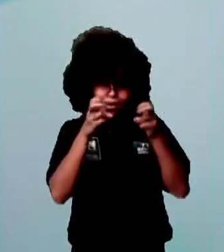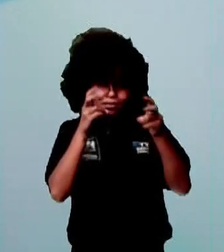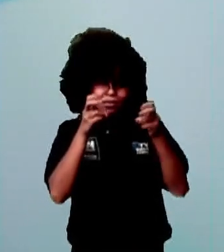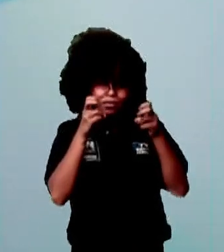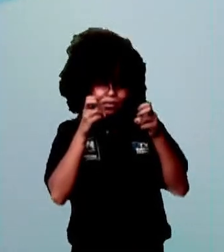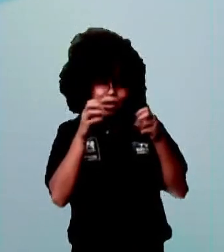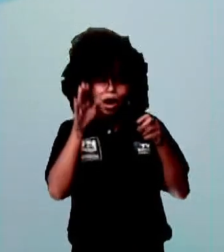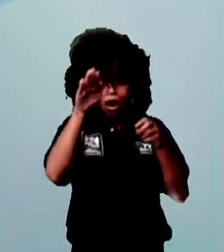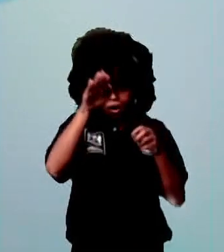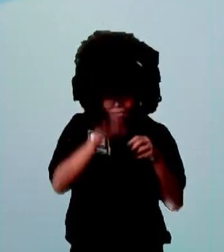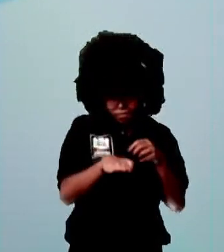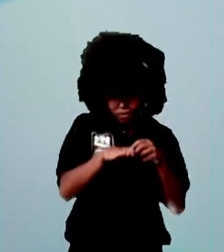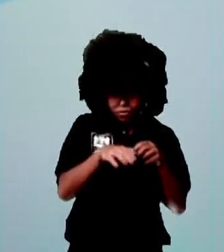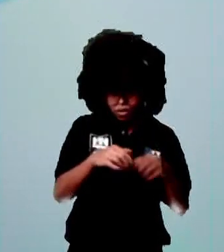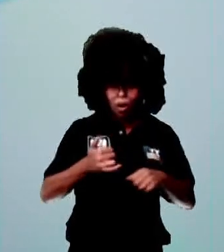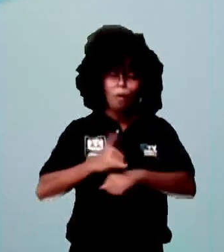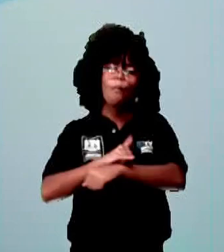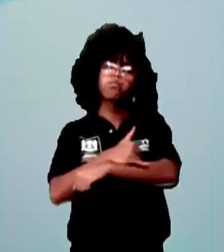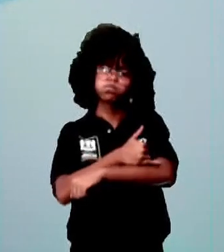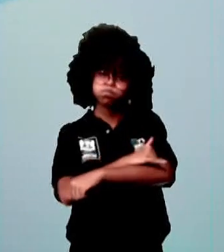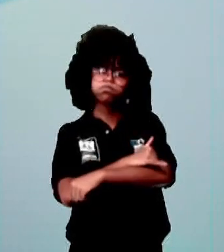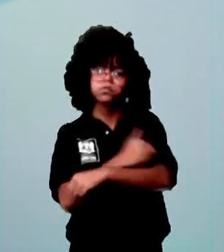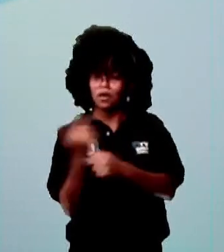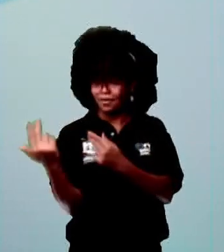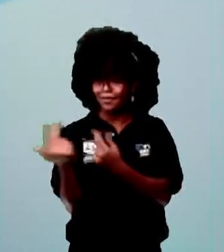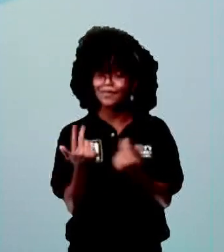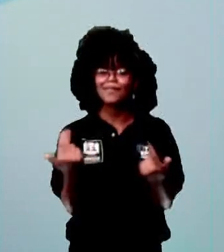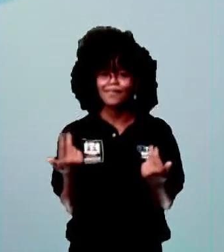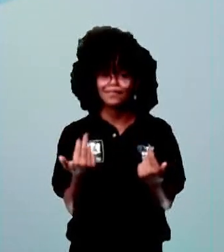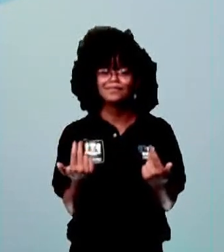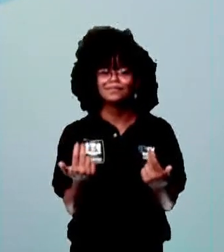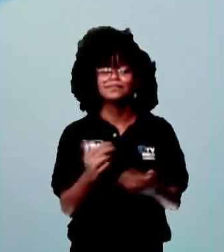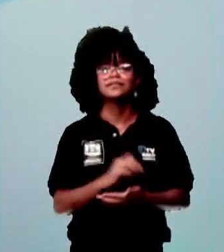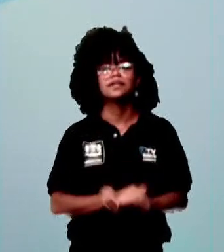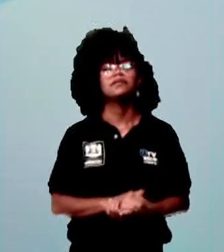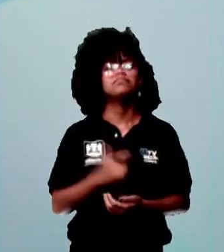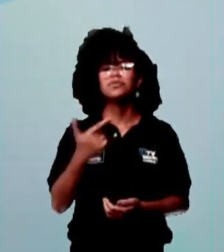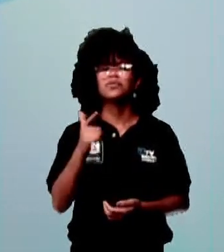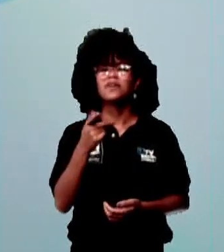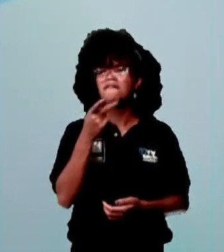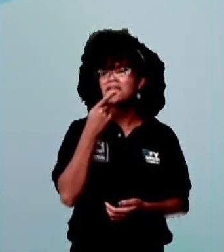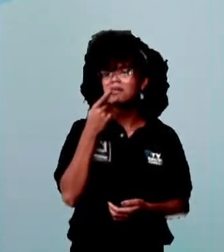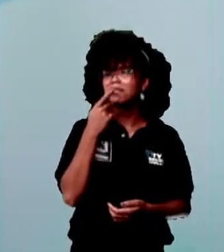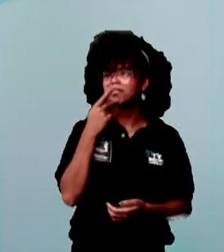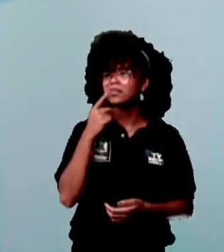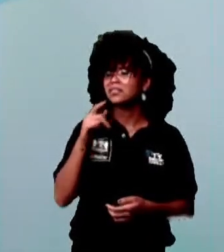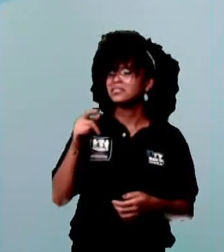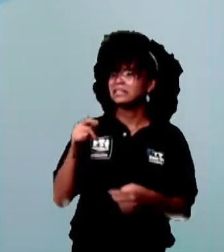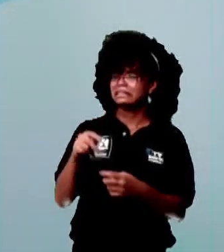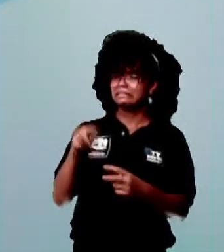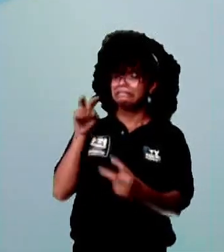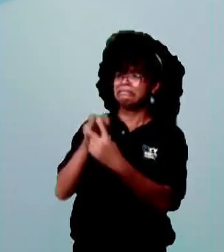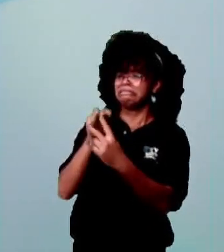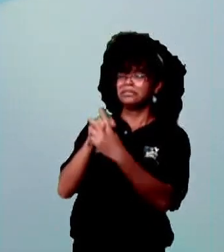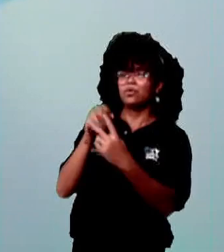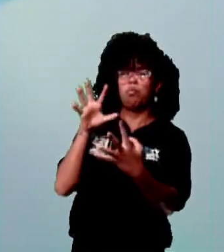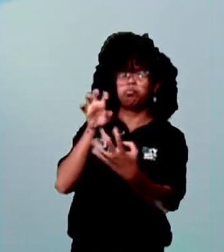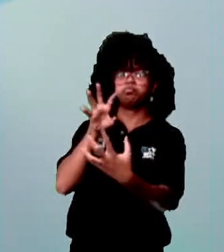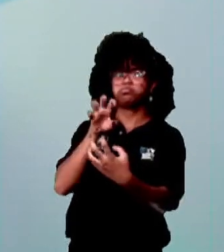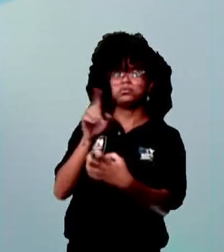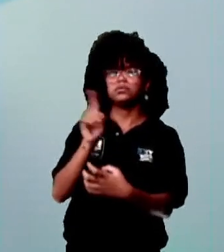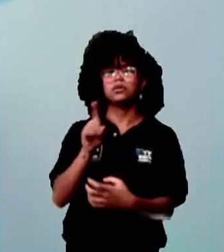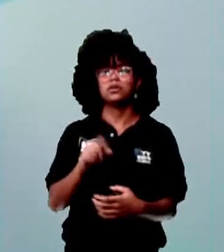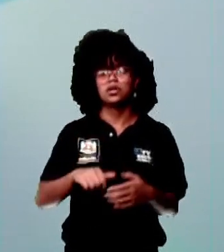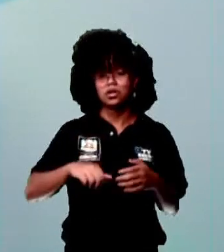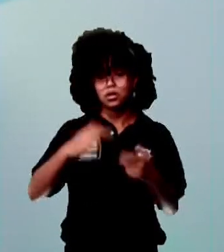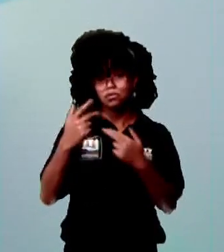tão baixinho e tão gordinho quanto ela, né? Então ele não teria que estar perturbando como o que ele fez aí no